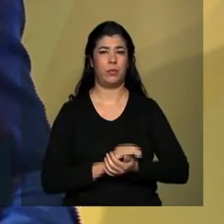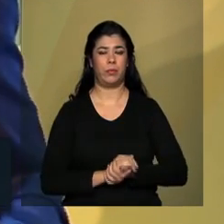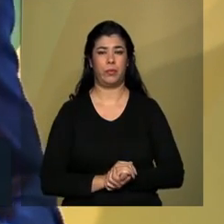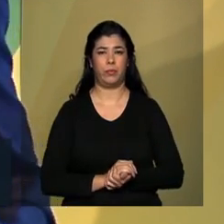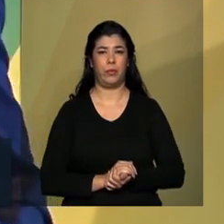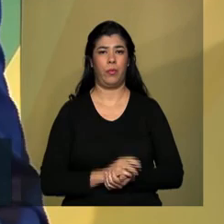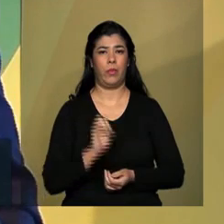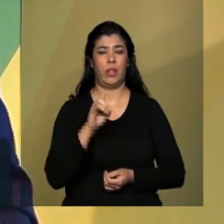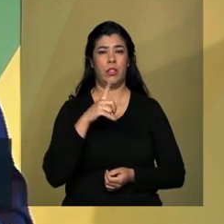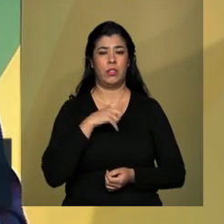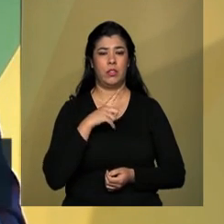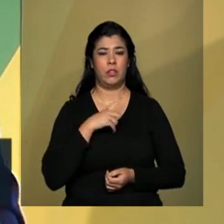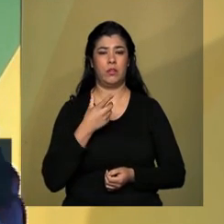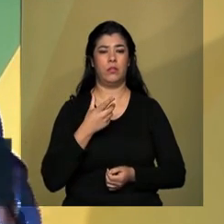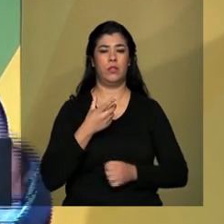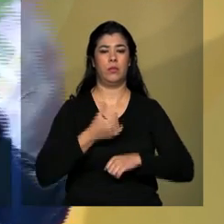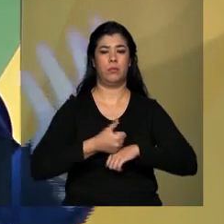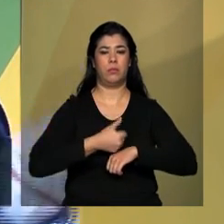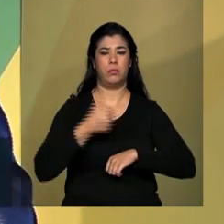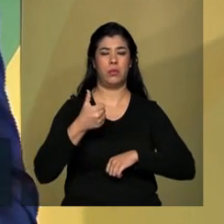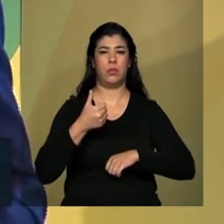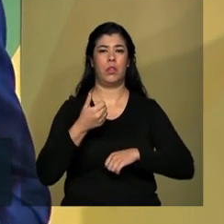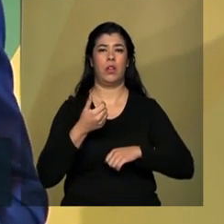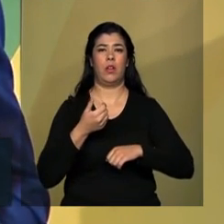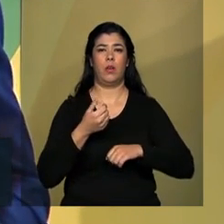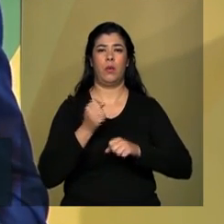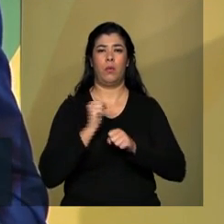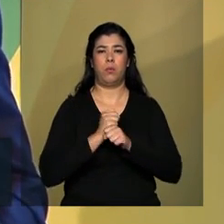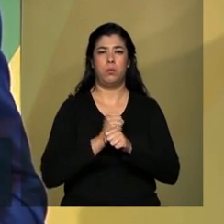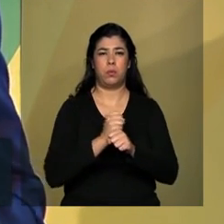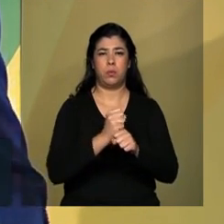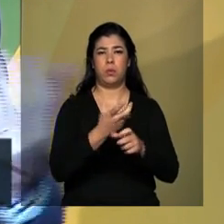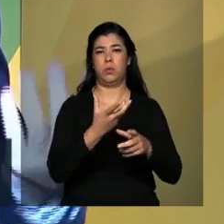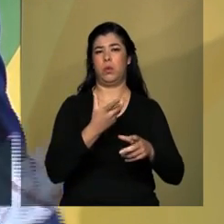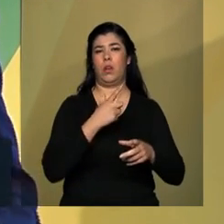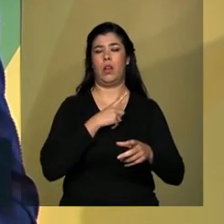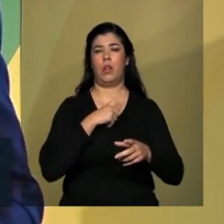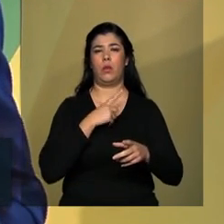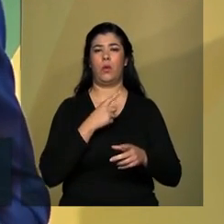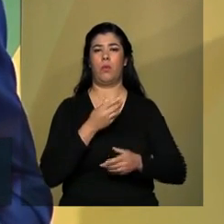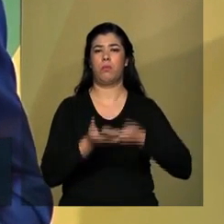uma vez que estamos falando de investimentos a longo prazo,